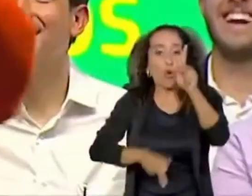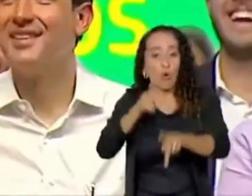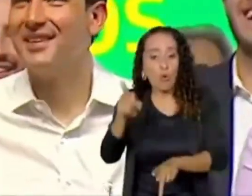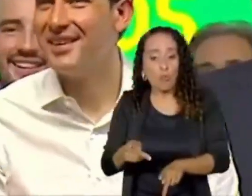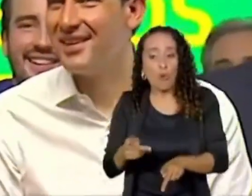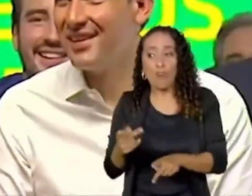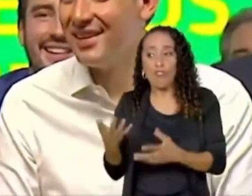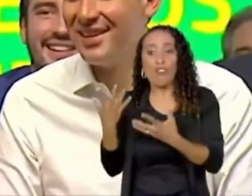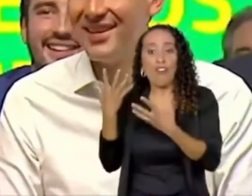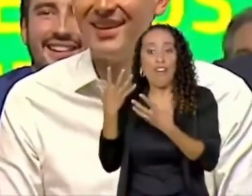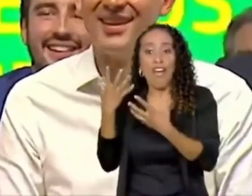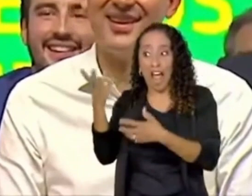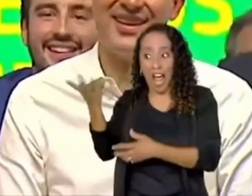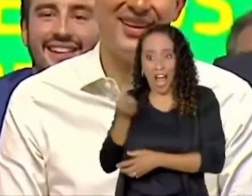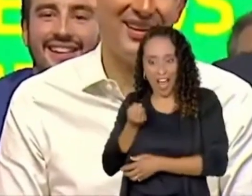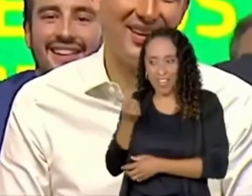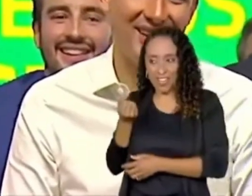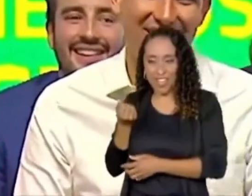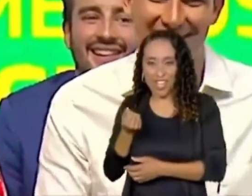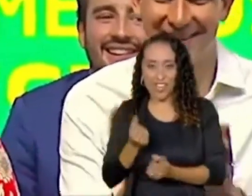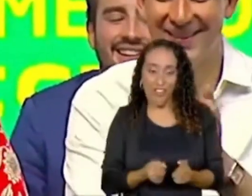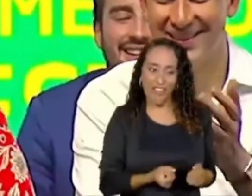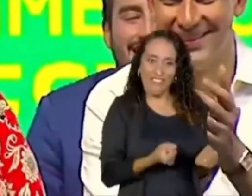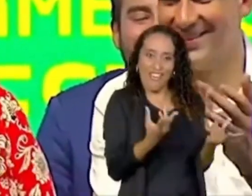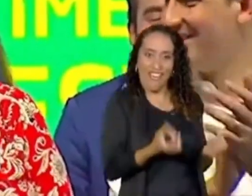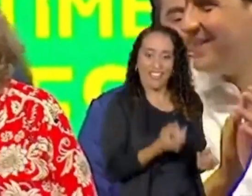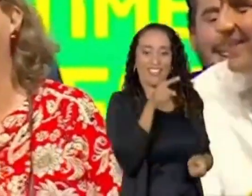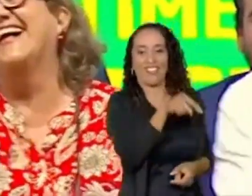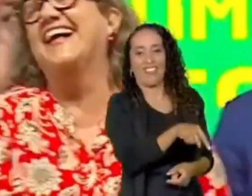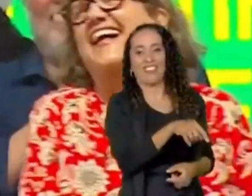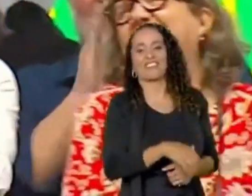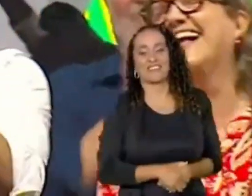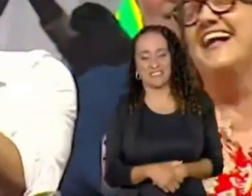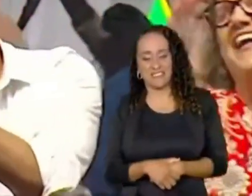aqui e vai gastar lá, vai pro cinema lá.